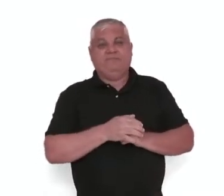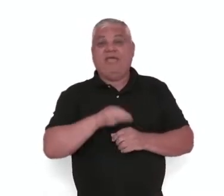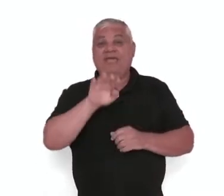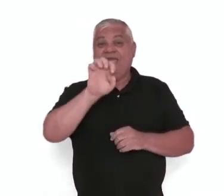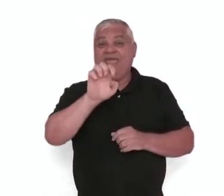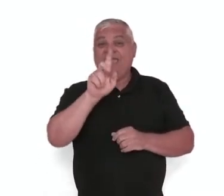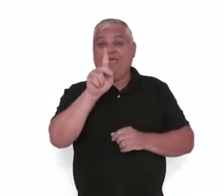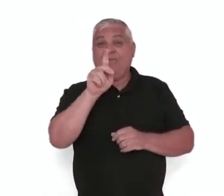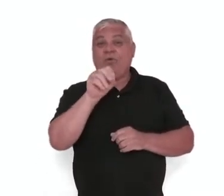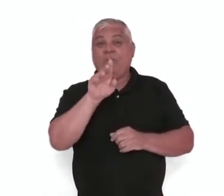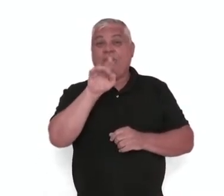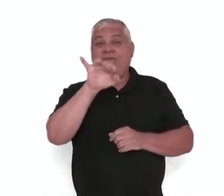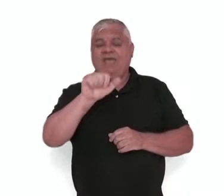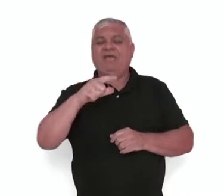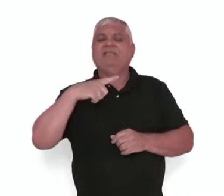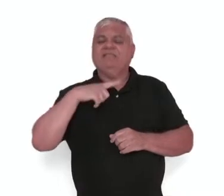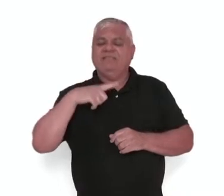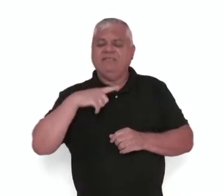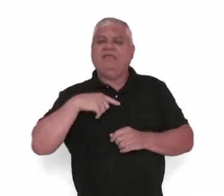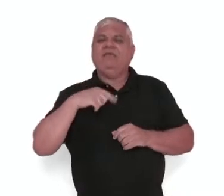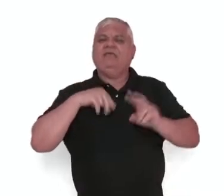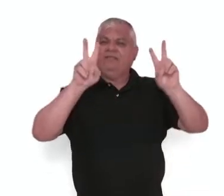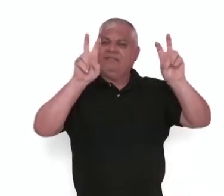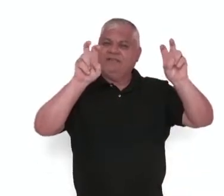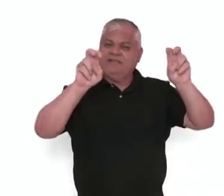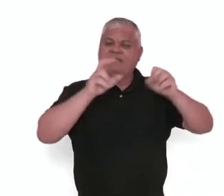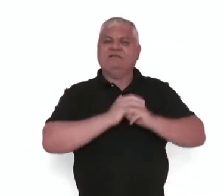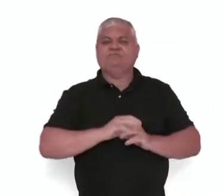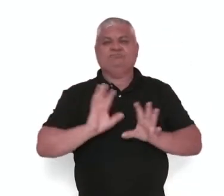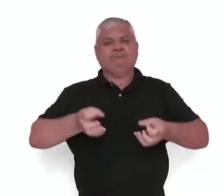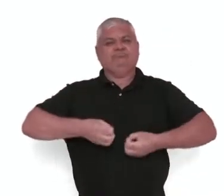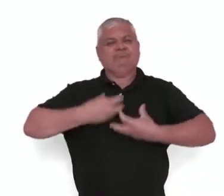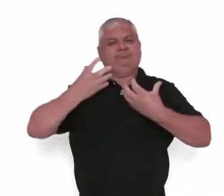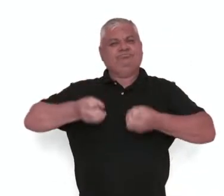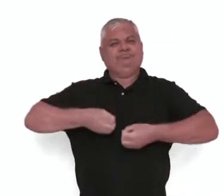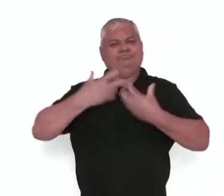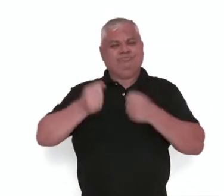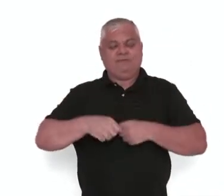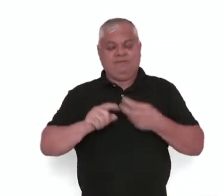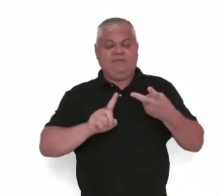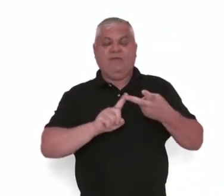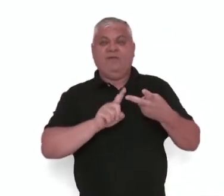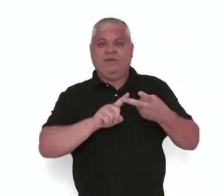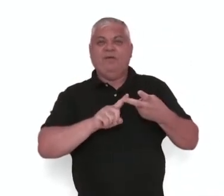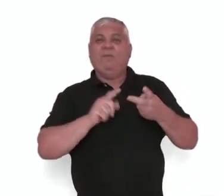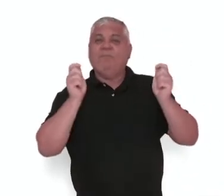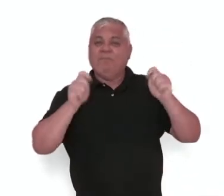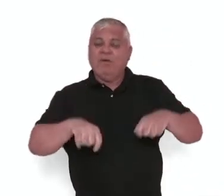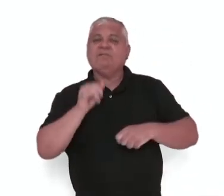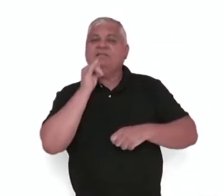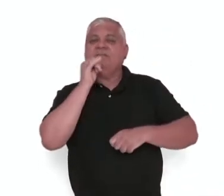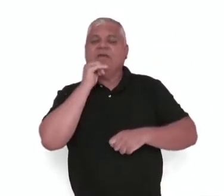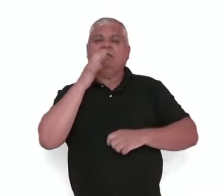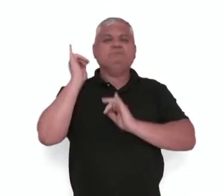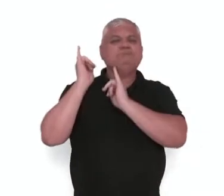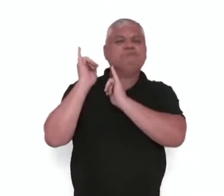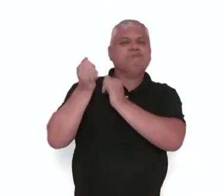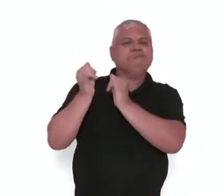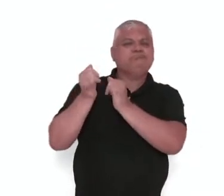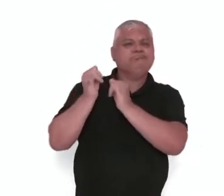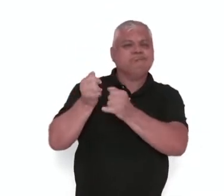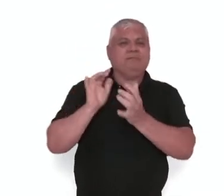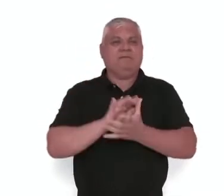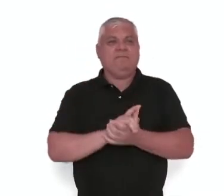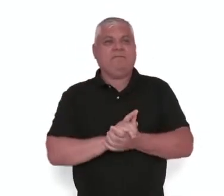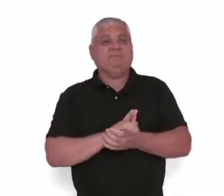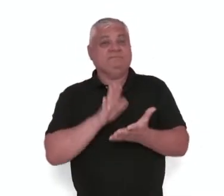pode apresentar trechos líricos. Um poema lírico pode apresentar passagens narrativas.